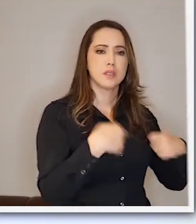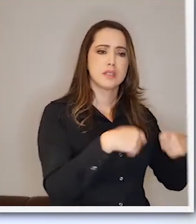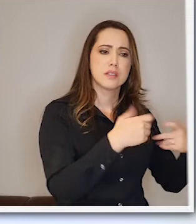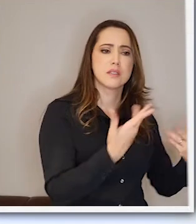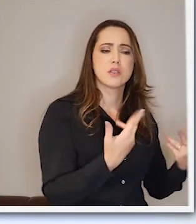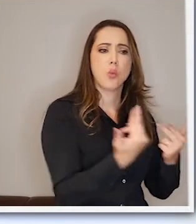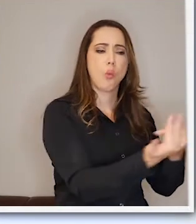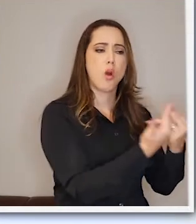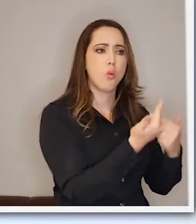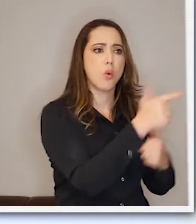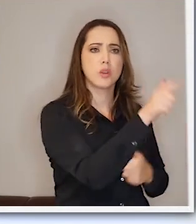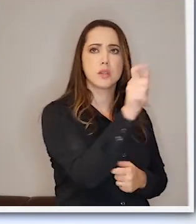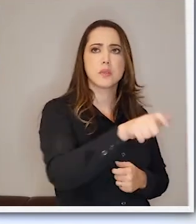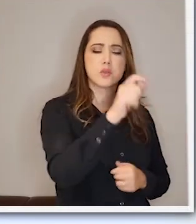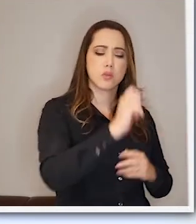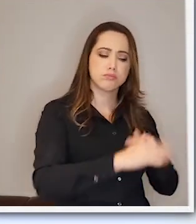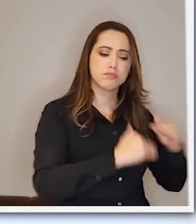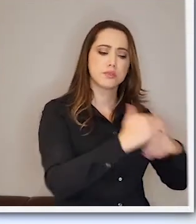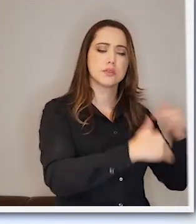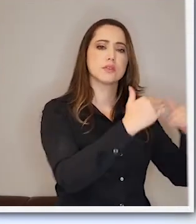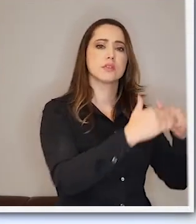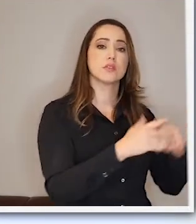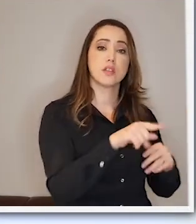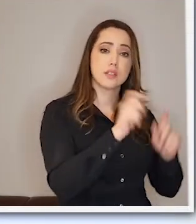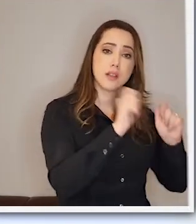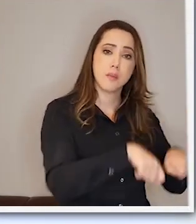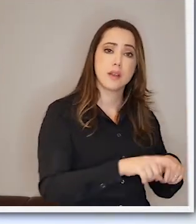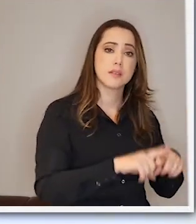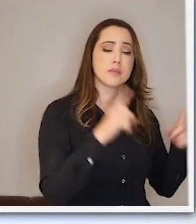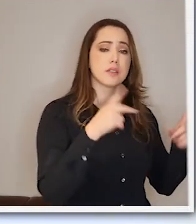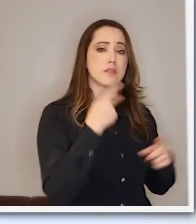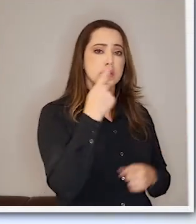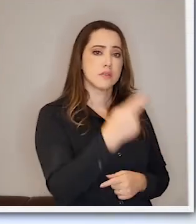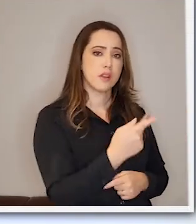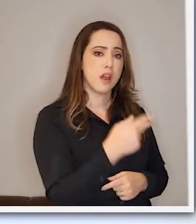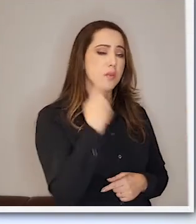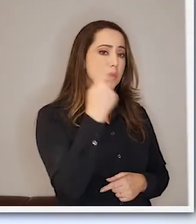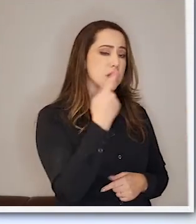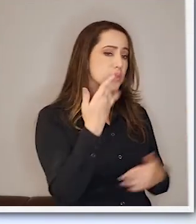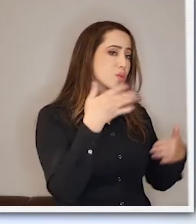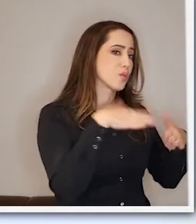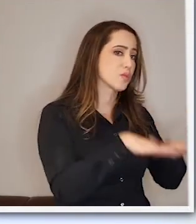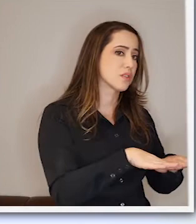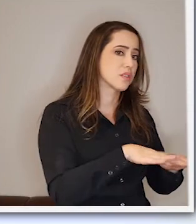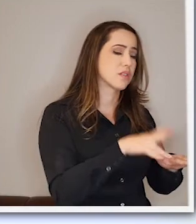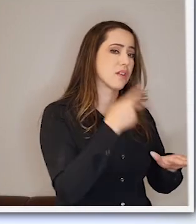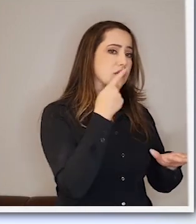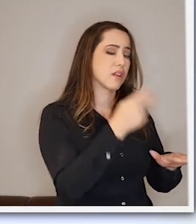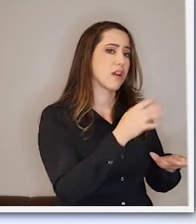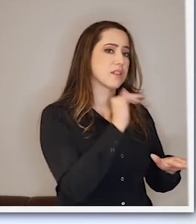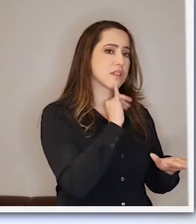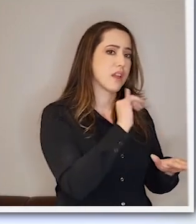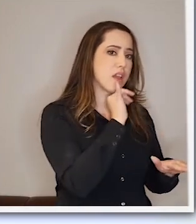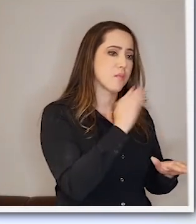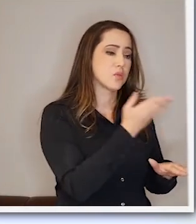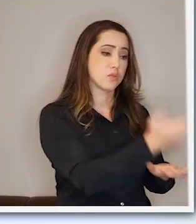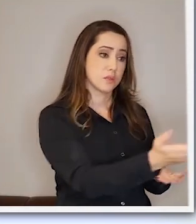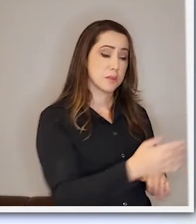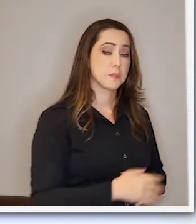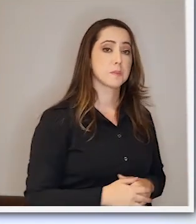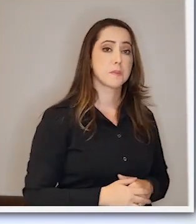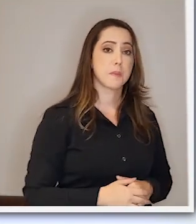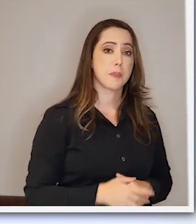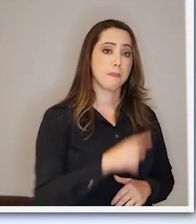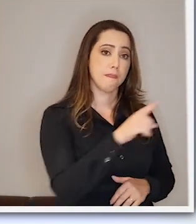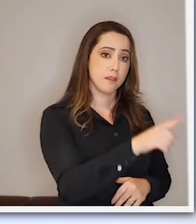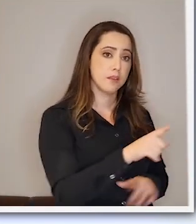para a promoção funcional desse sujeito. Porque tem competências e habilidades, como qualquer outra pessoa, são capazes.